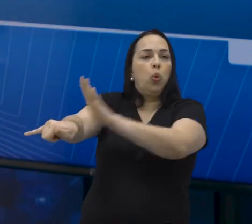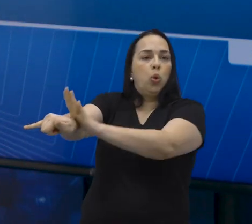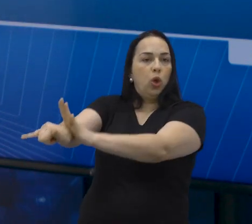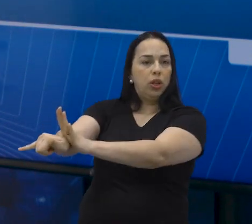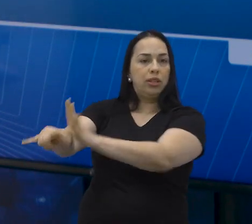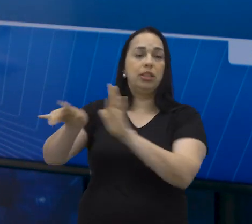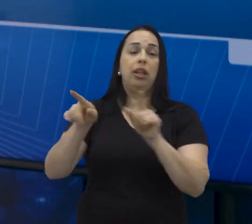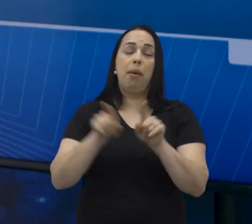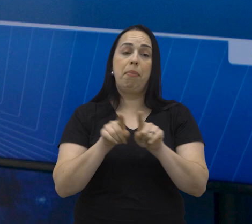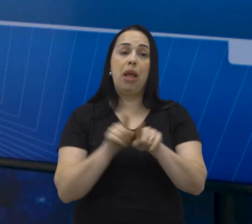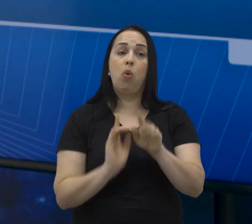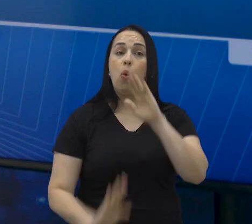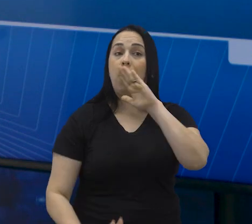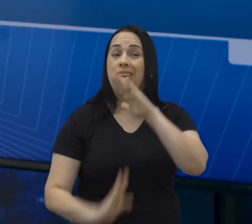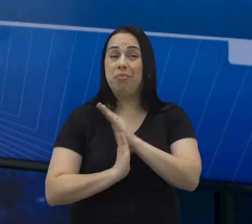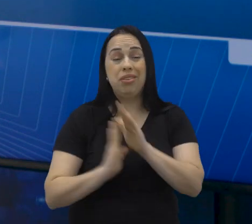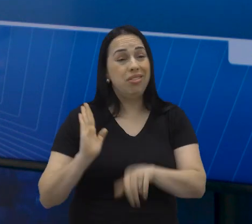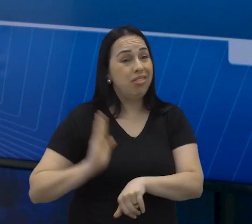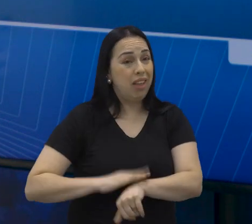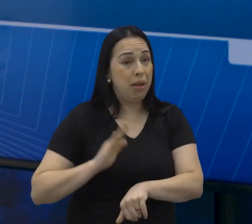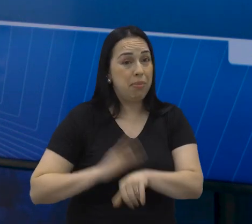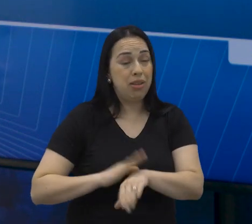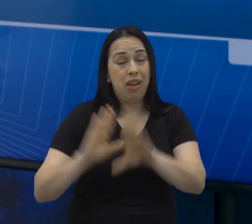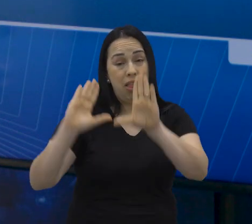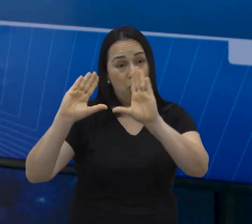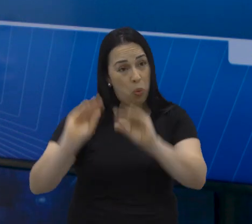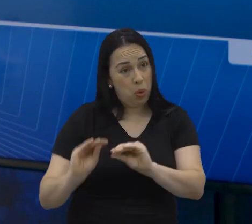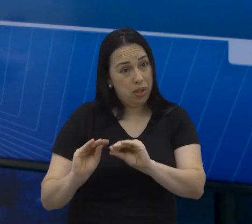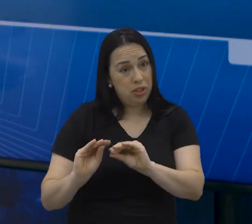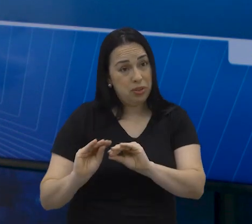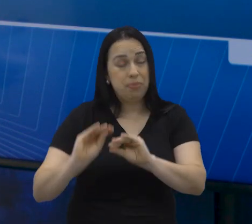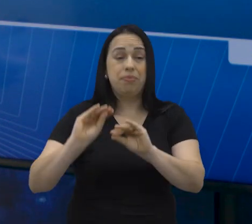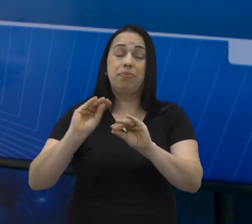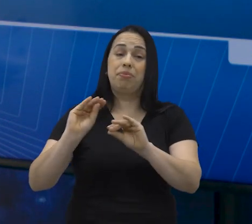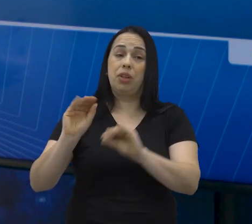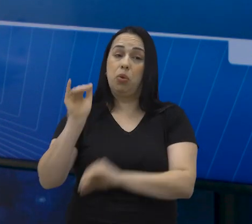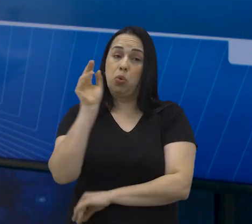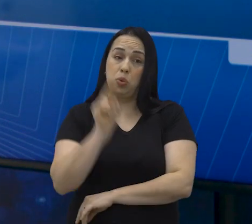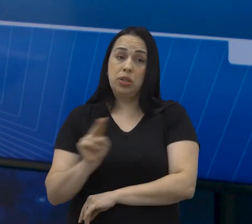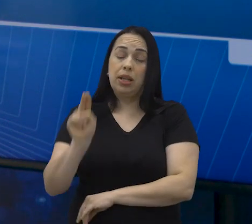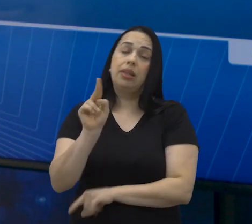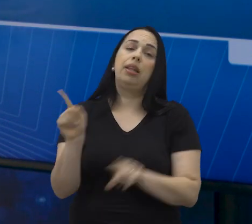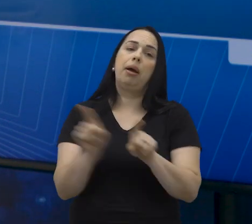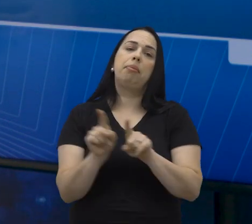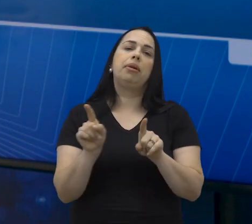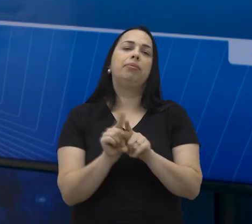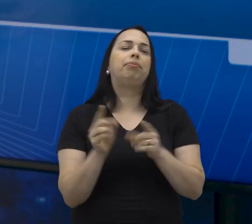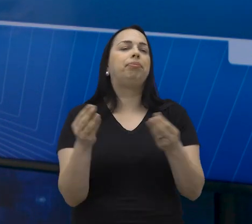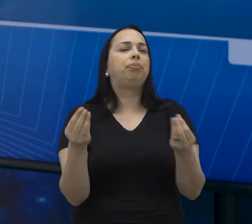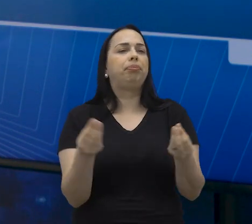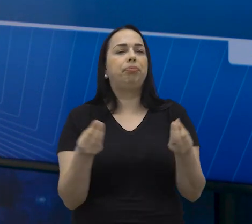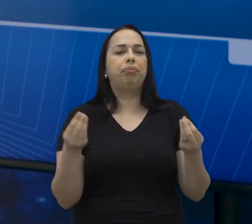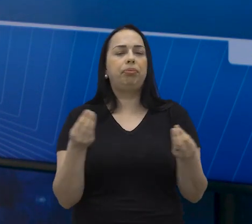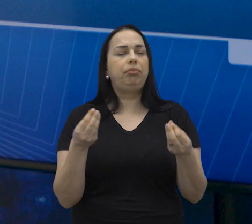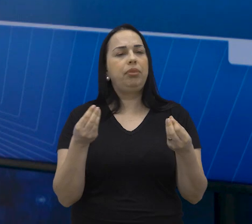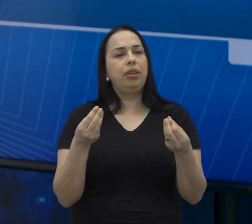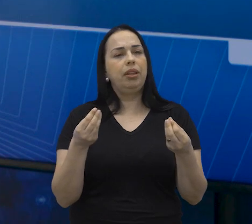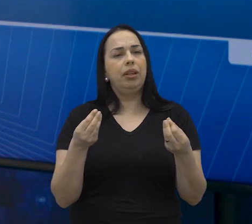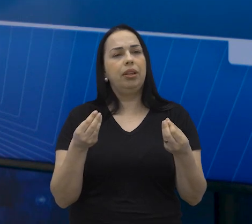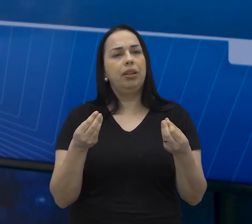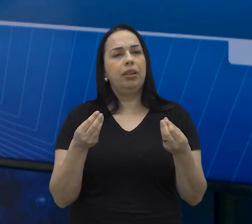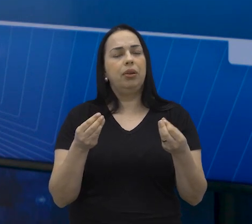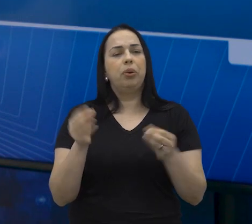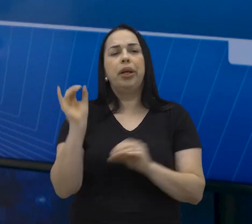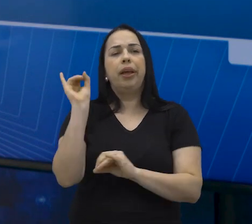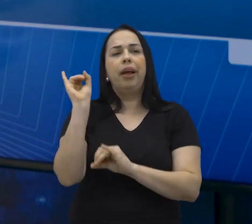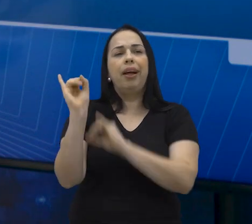limite de tempo para você utilizar ele no período da noite. Organizar também e se perceber o